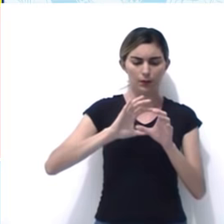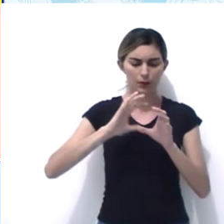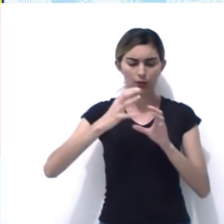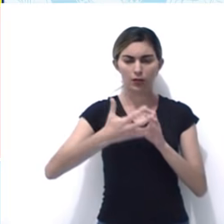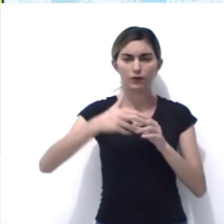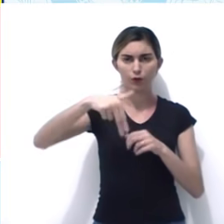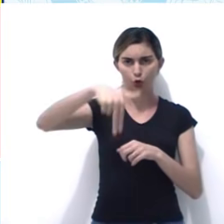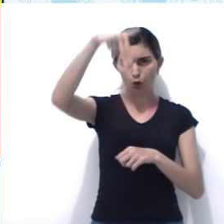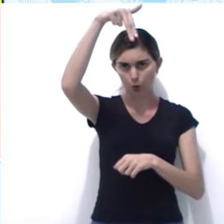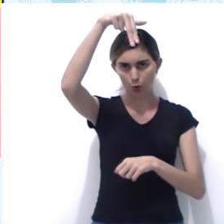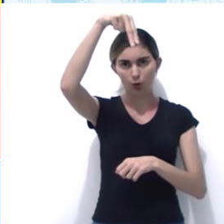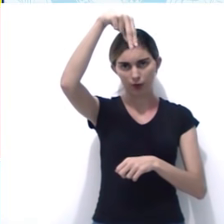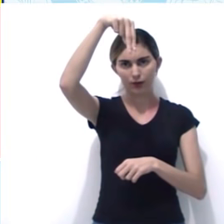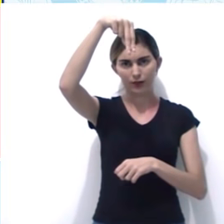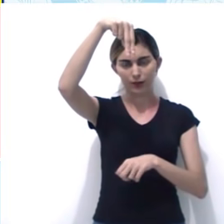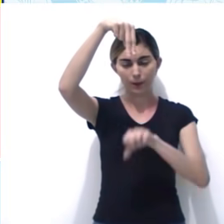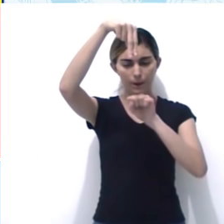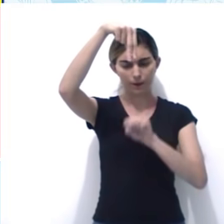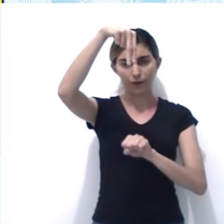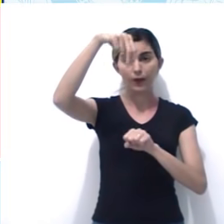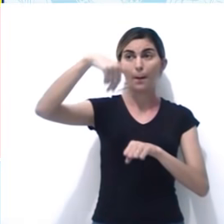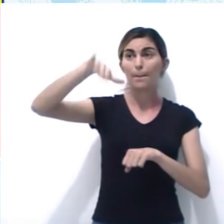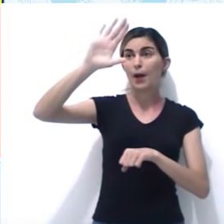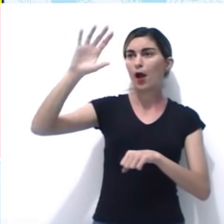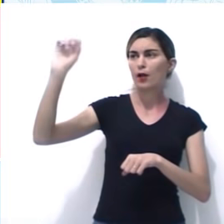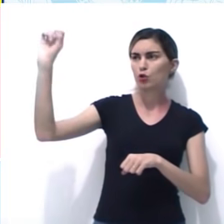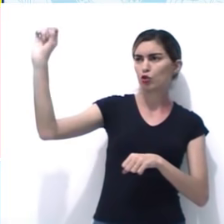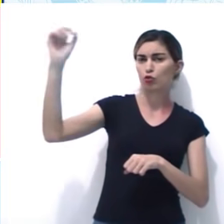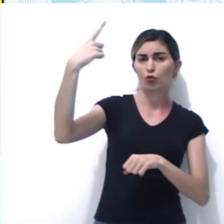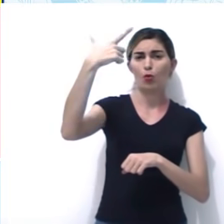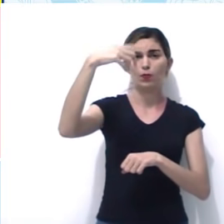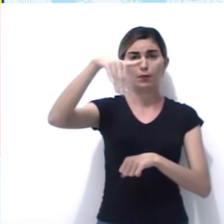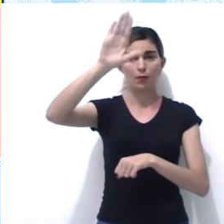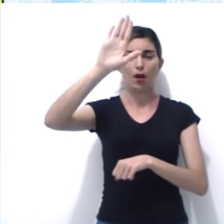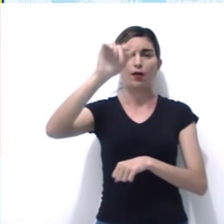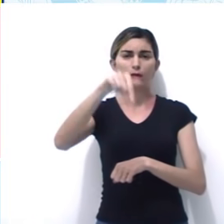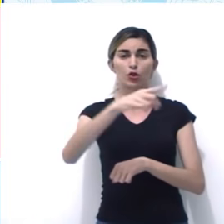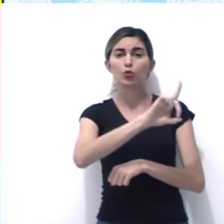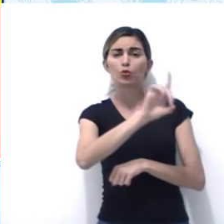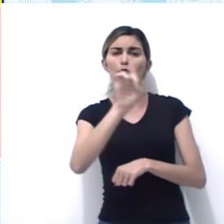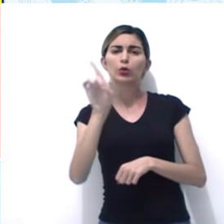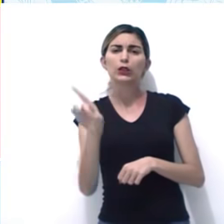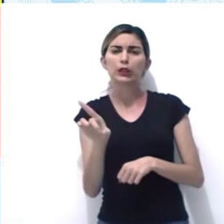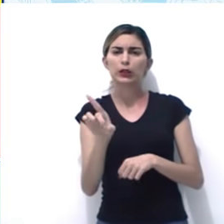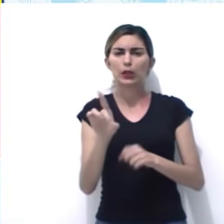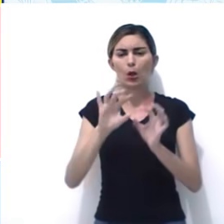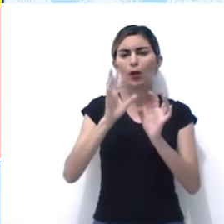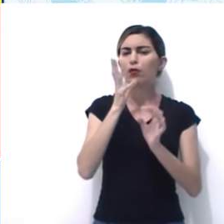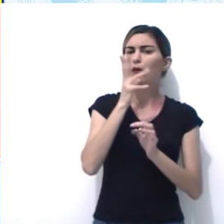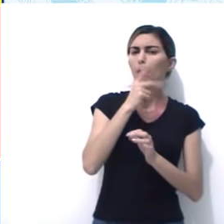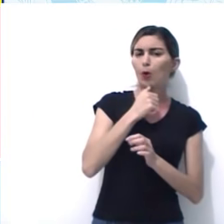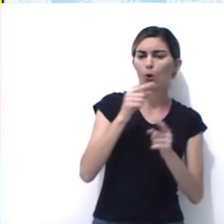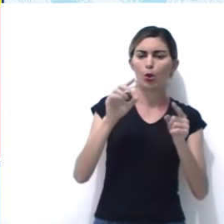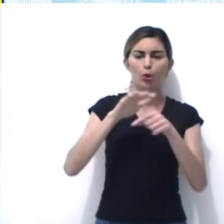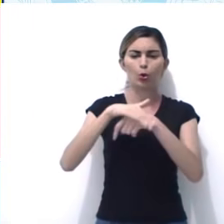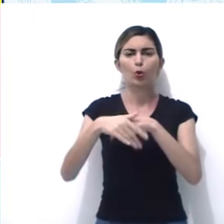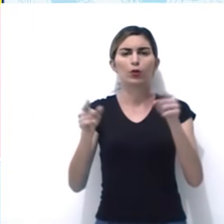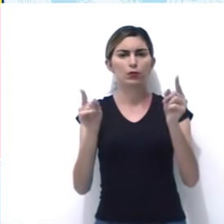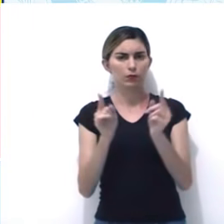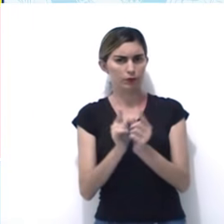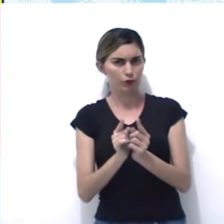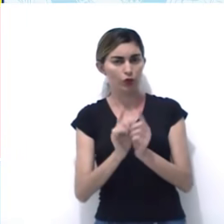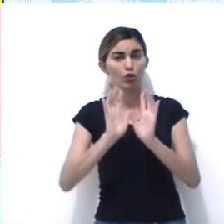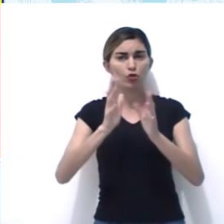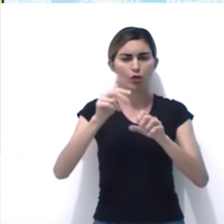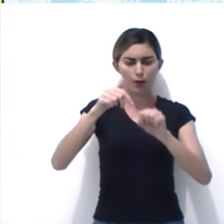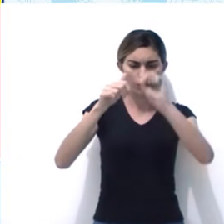hemisfério norte vai receber maior iluminação então lá os dias vão ser mais longos e as noites mais